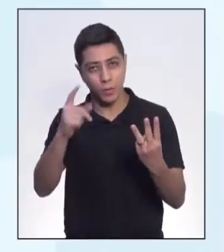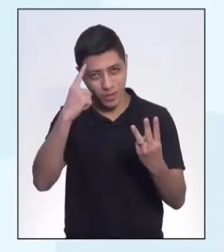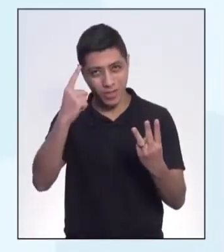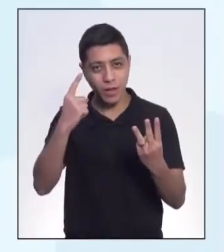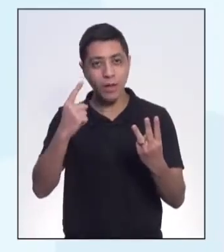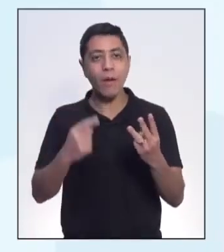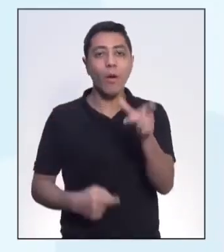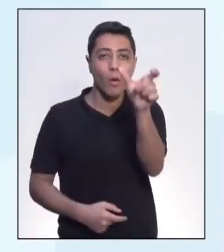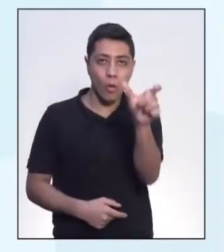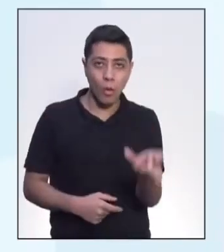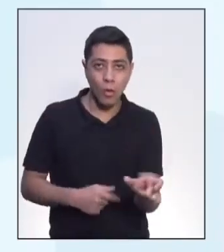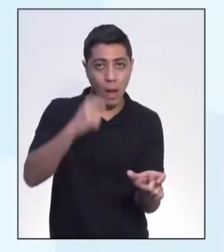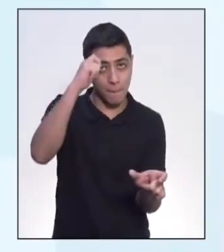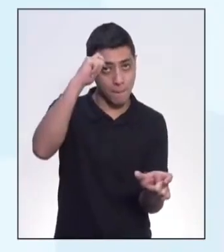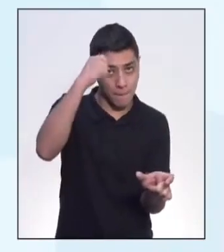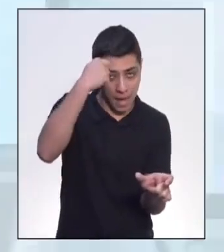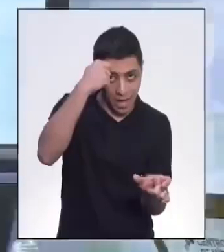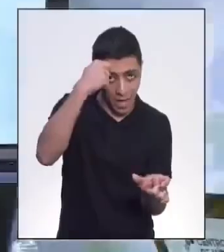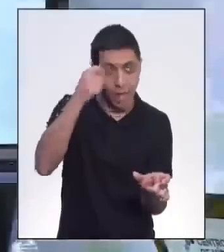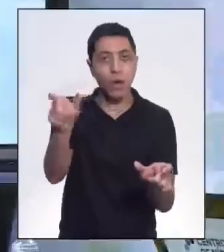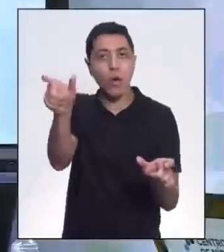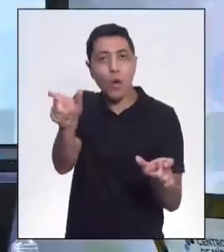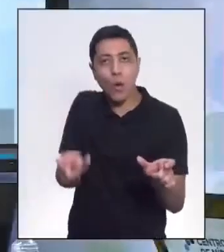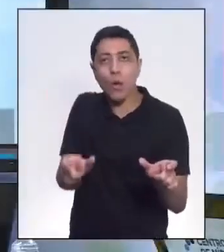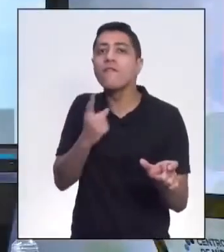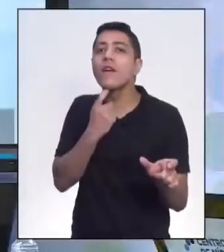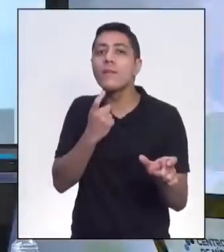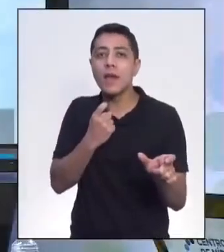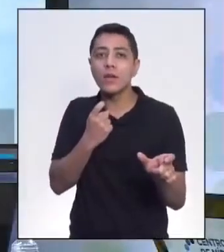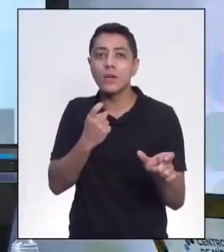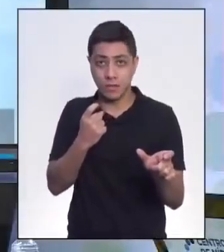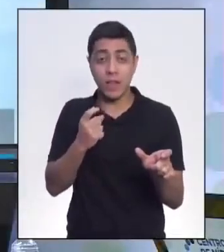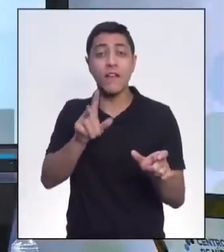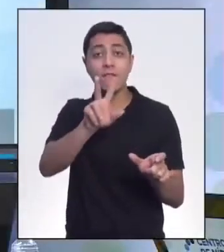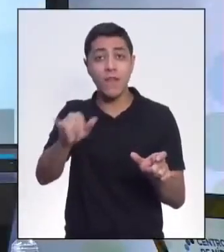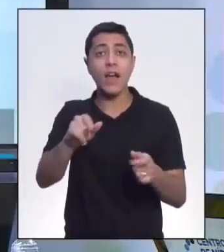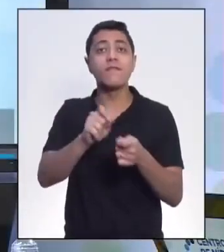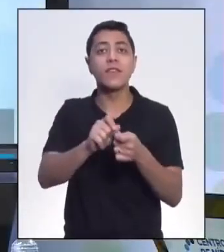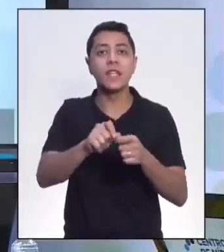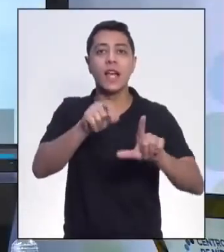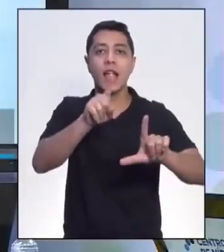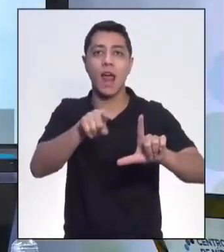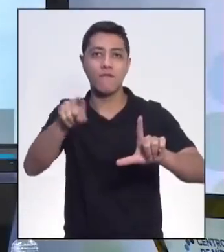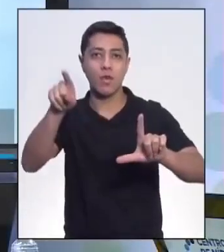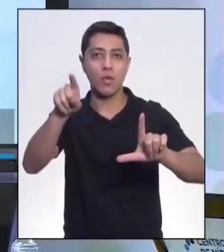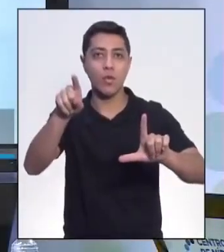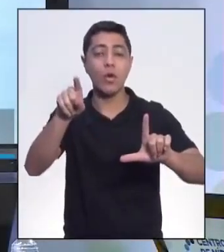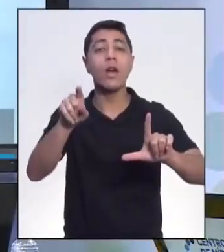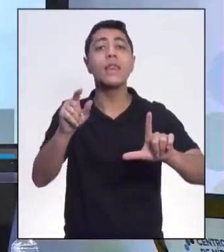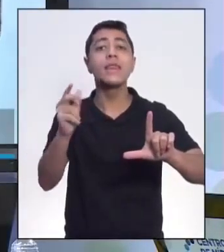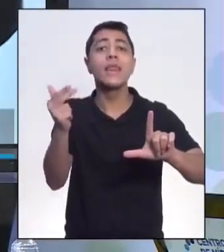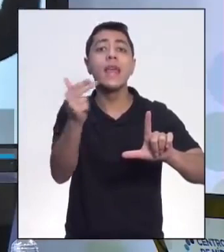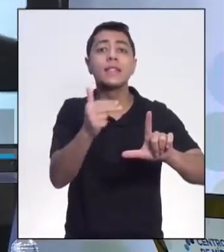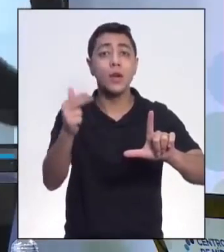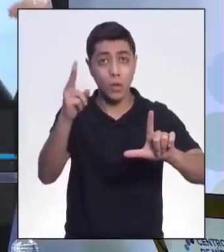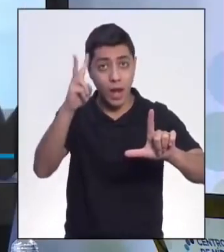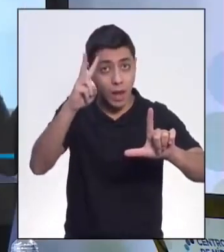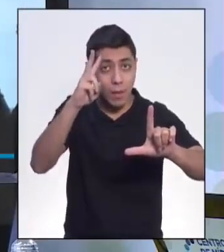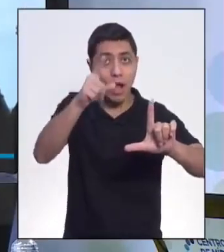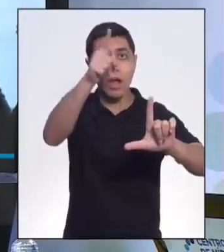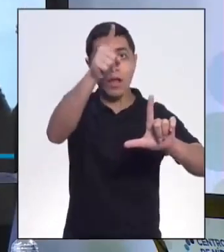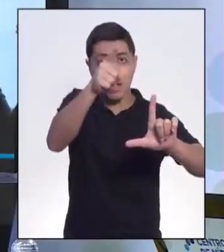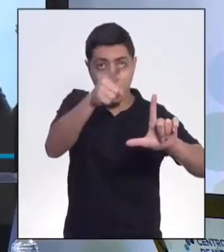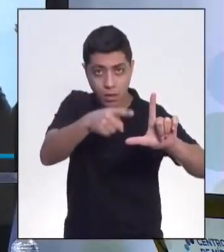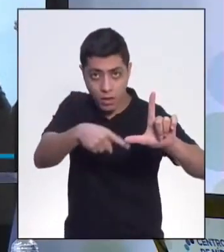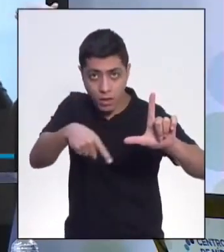em vermelho. E vai montar o gráfico. Isso vai ser uma parábola, lembra? Você vai colocar no mesmo plano cartesiano que você usou o